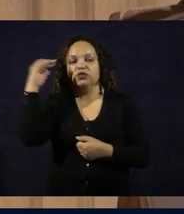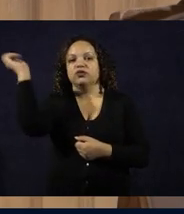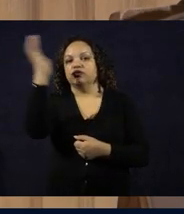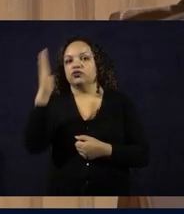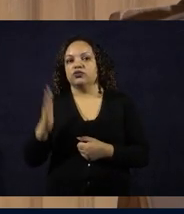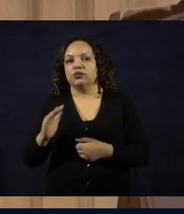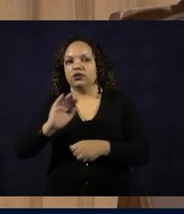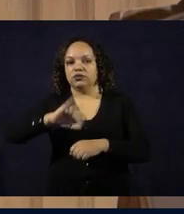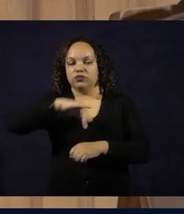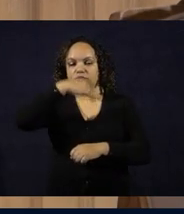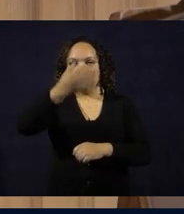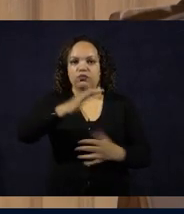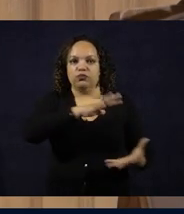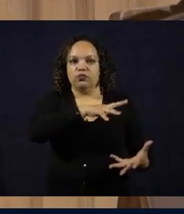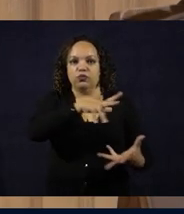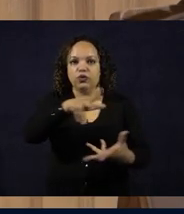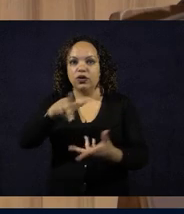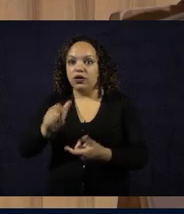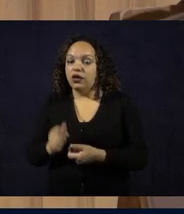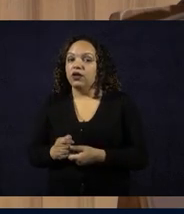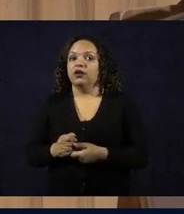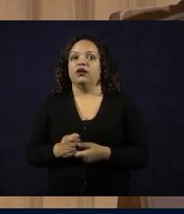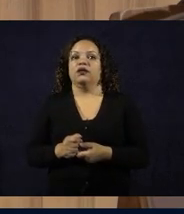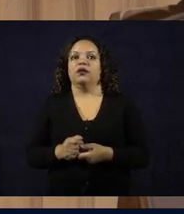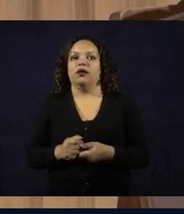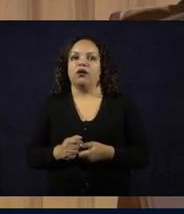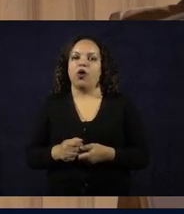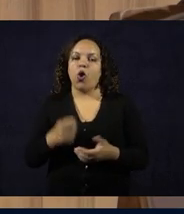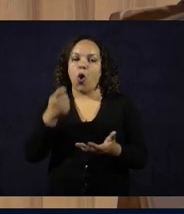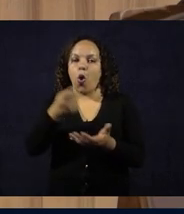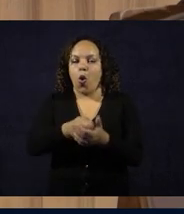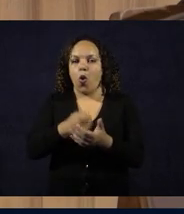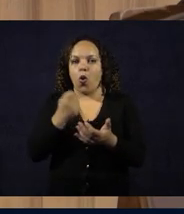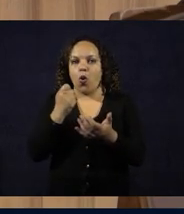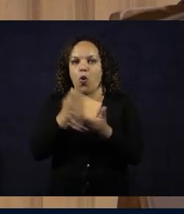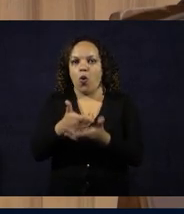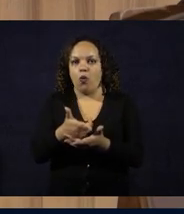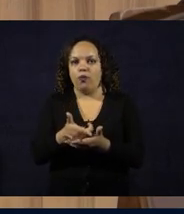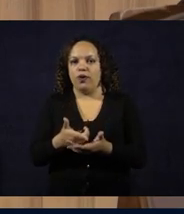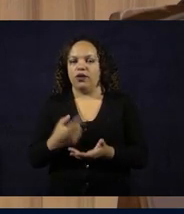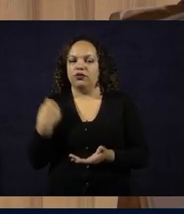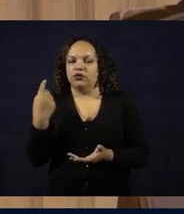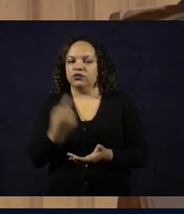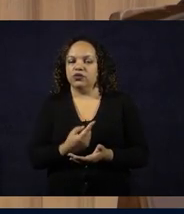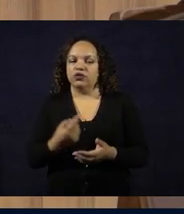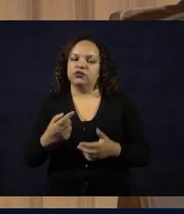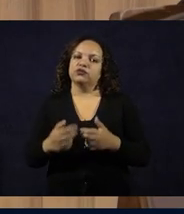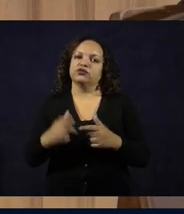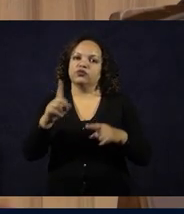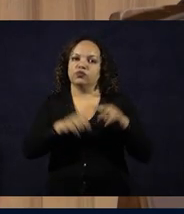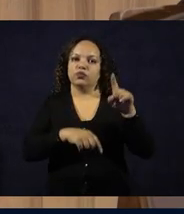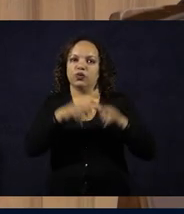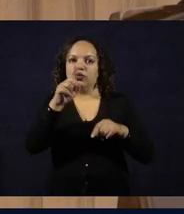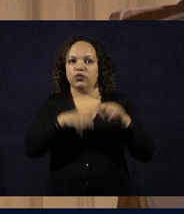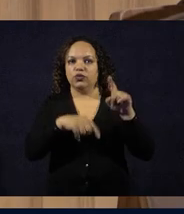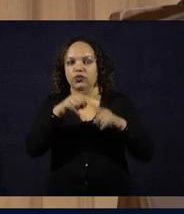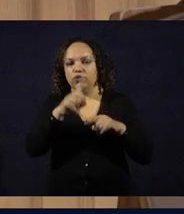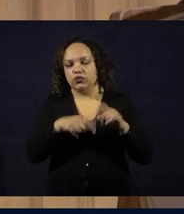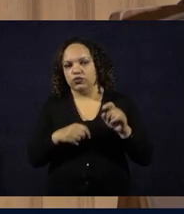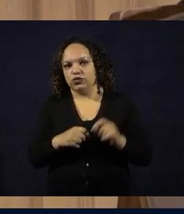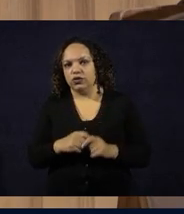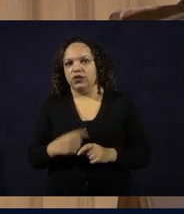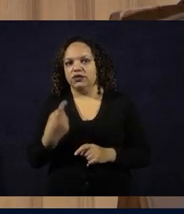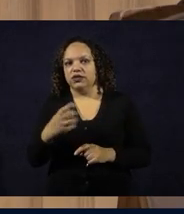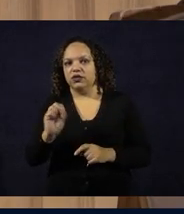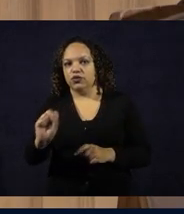afora e mundo afora consomem os nossos produtos então nós temos hoje 180 mil hectares com algum